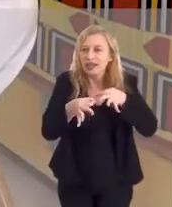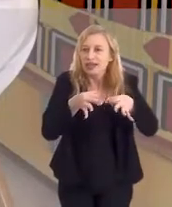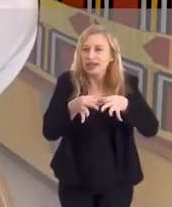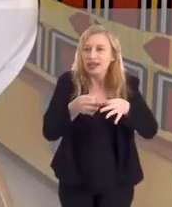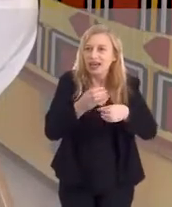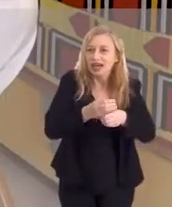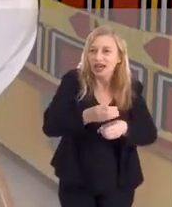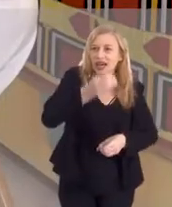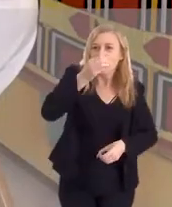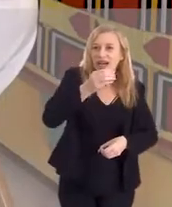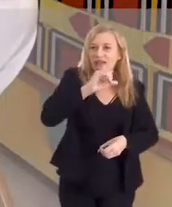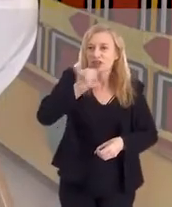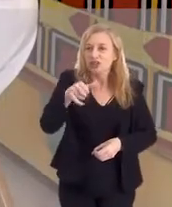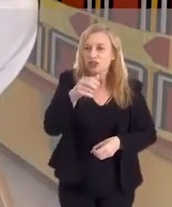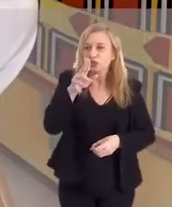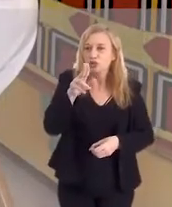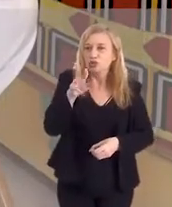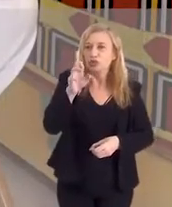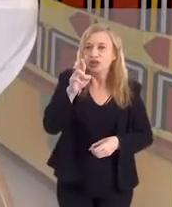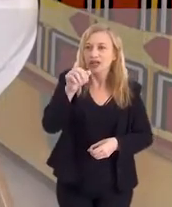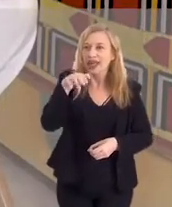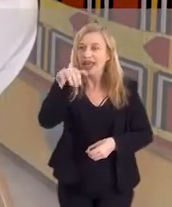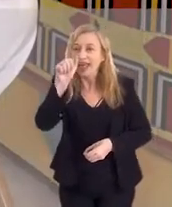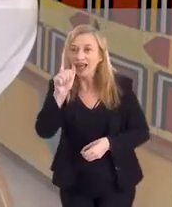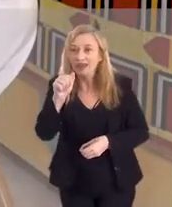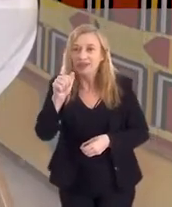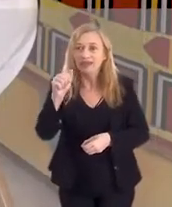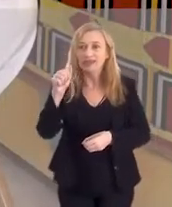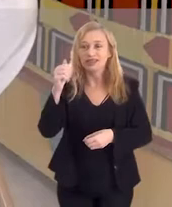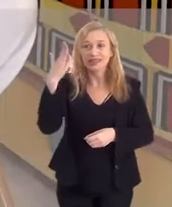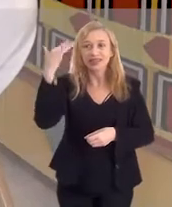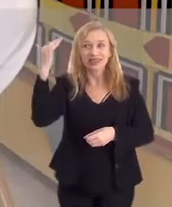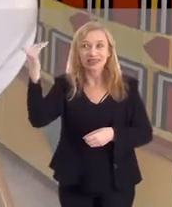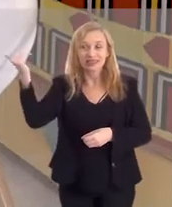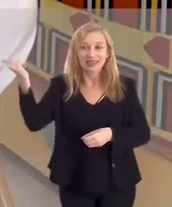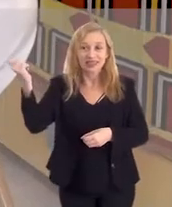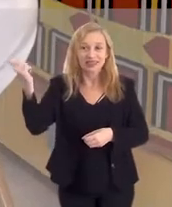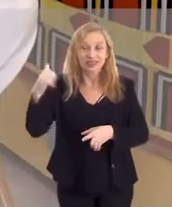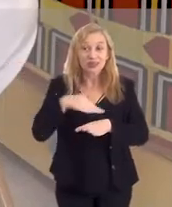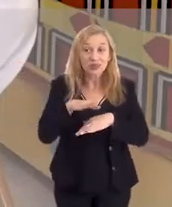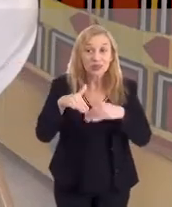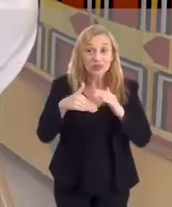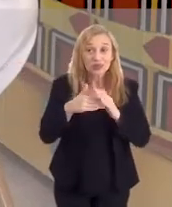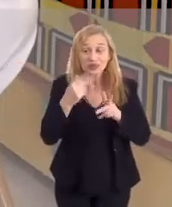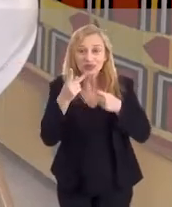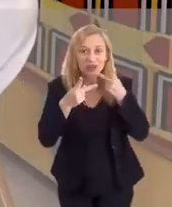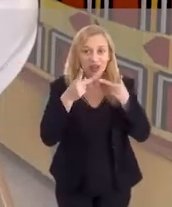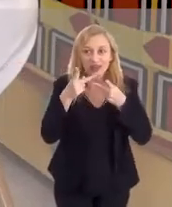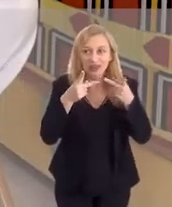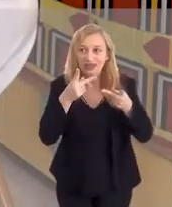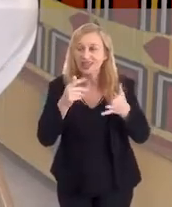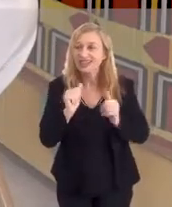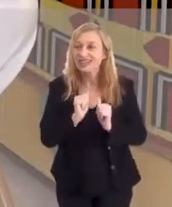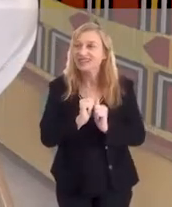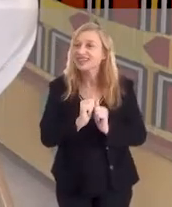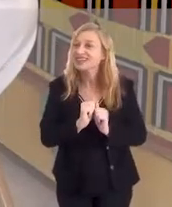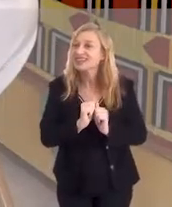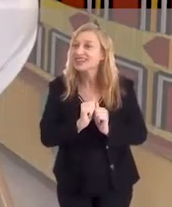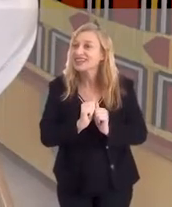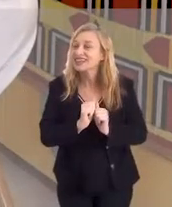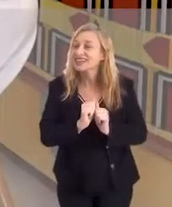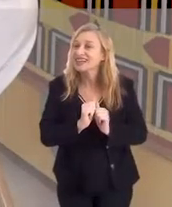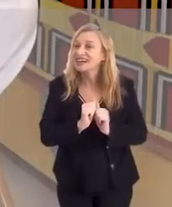preparado de uma garrafa da Jurema que é, assim, muito cobiçada por todo mundo?